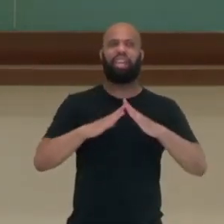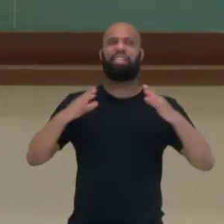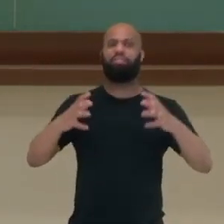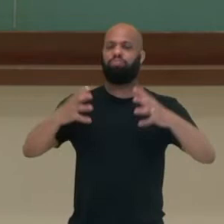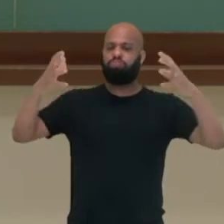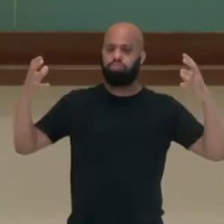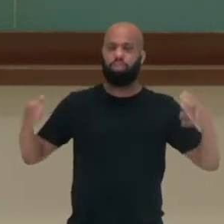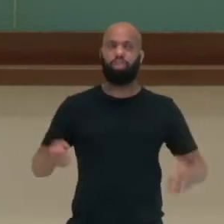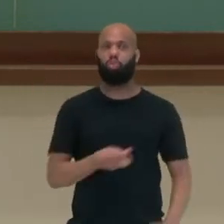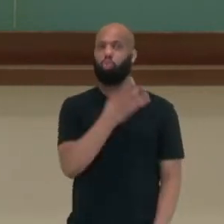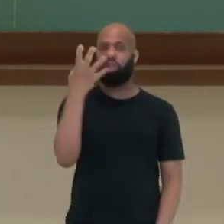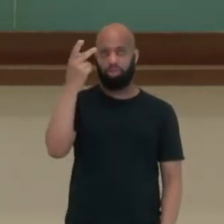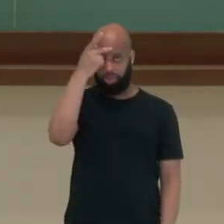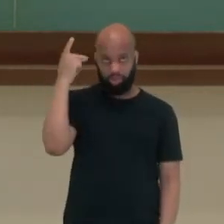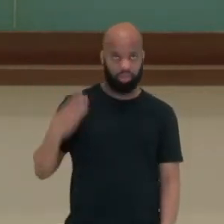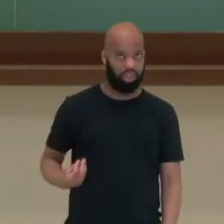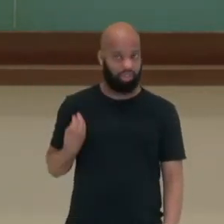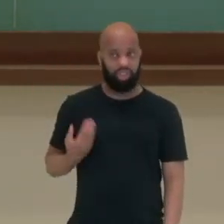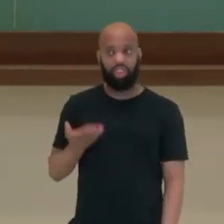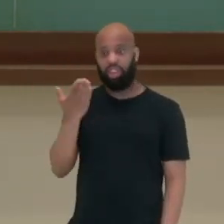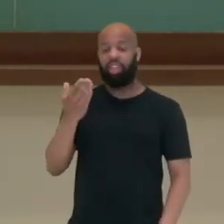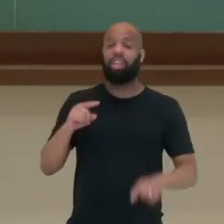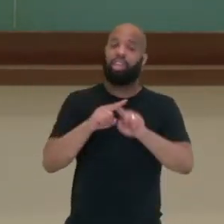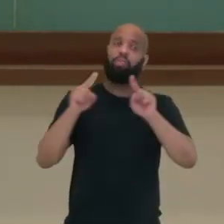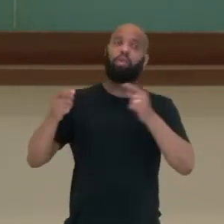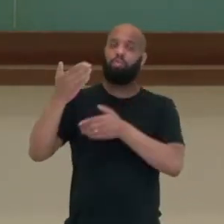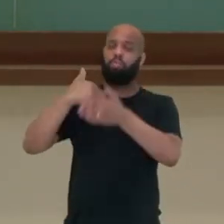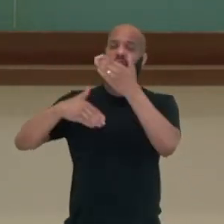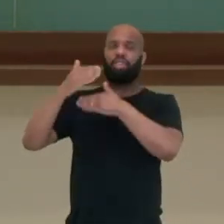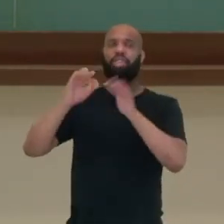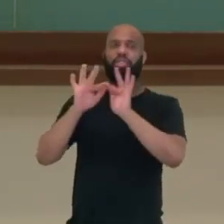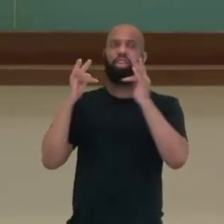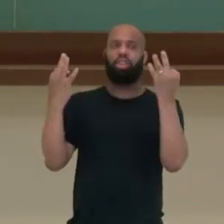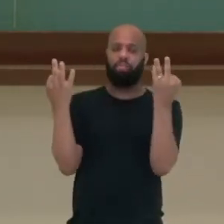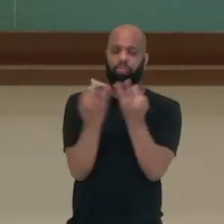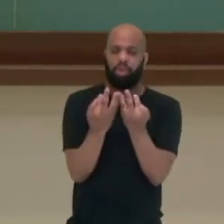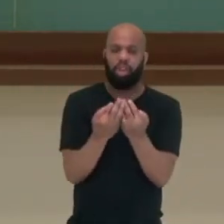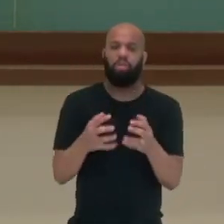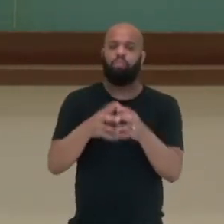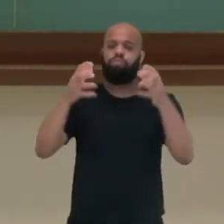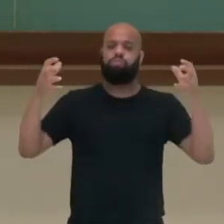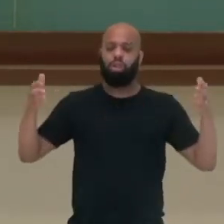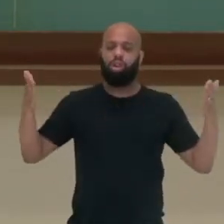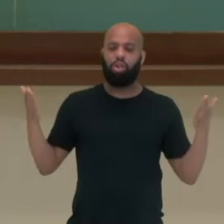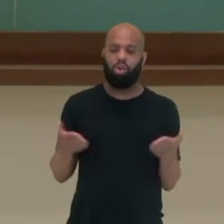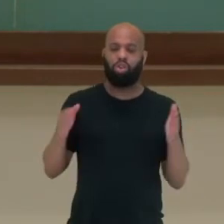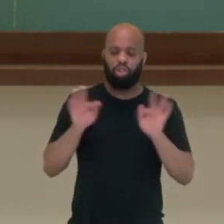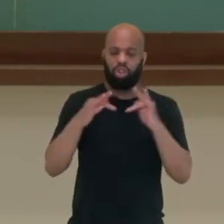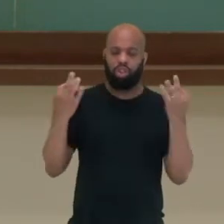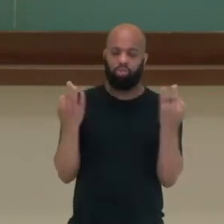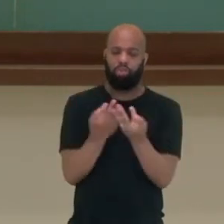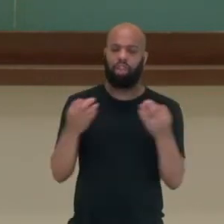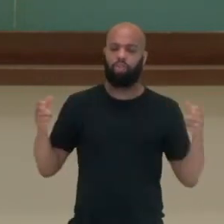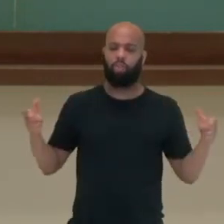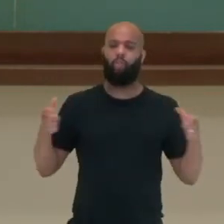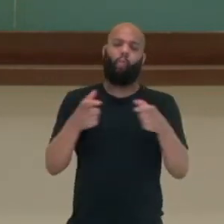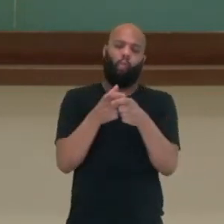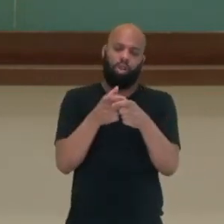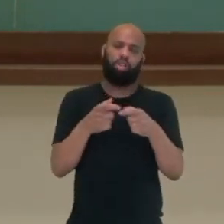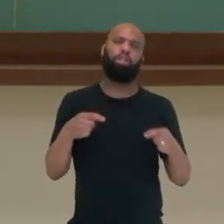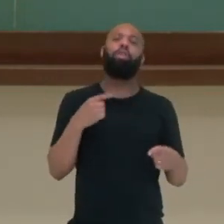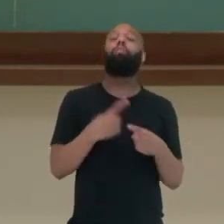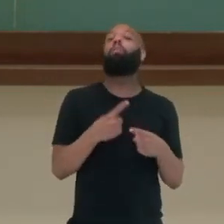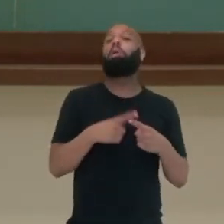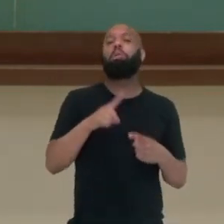caramba, quanta gente morava aí dentro, hein? Pois é, no passado as famílias eram grandes e hoje as famílias tendem a ser menores. Por